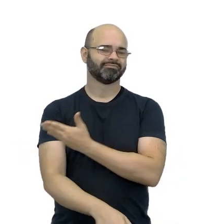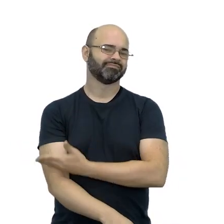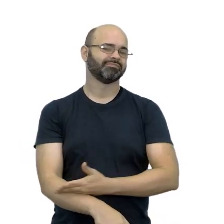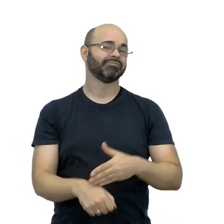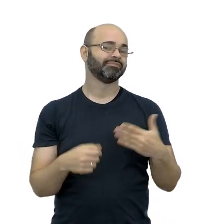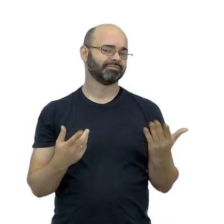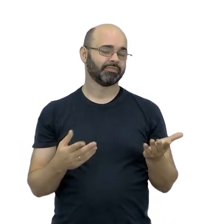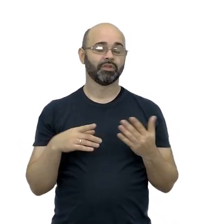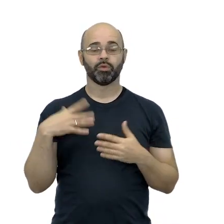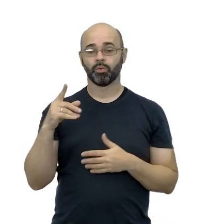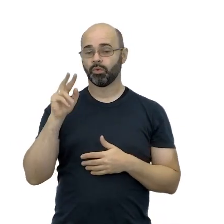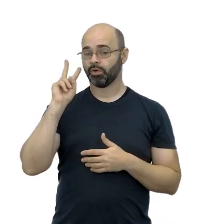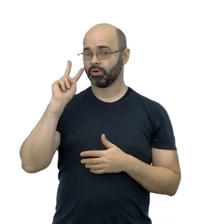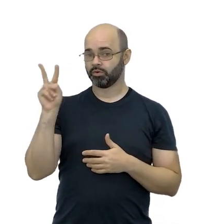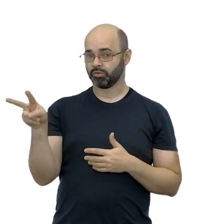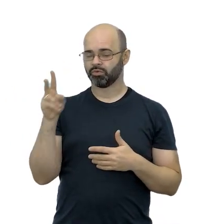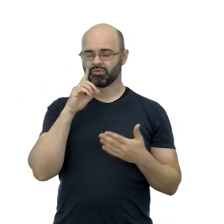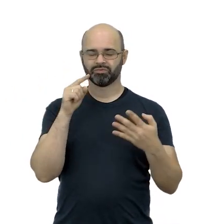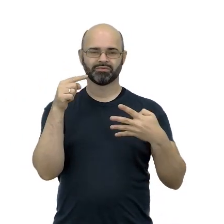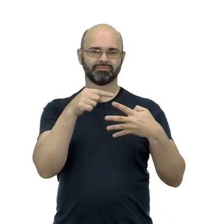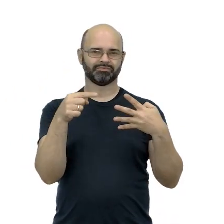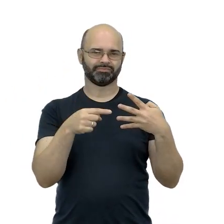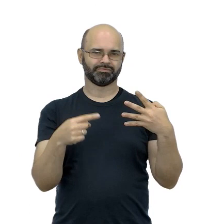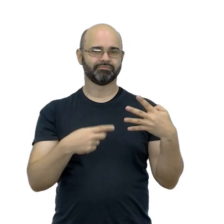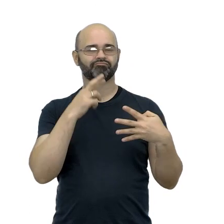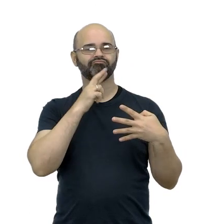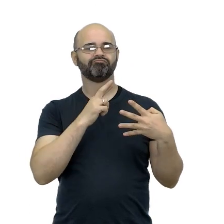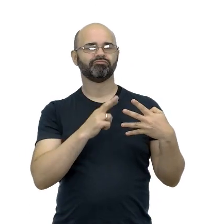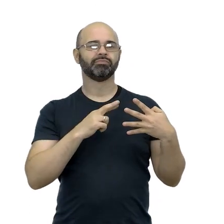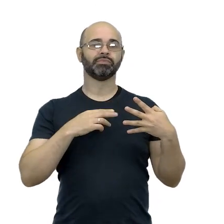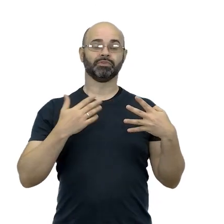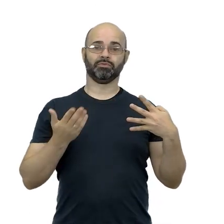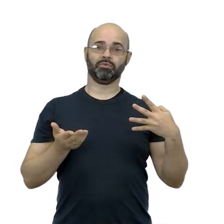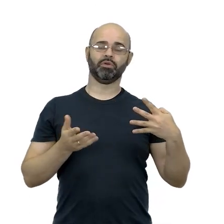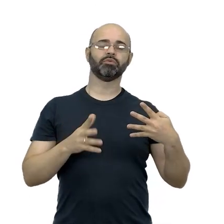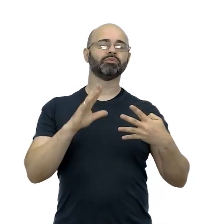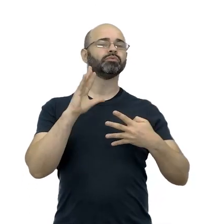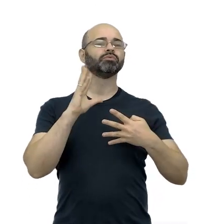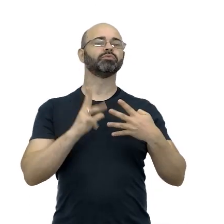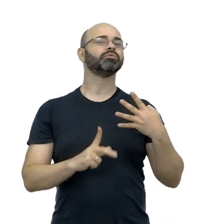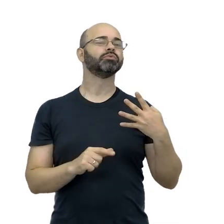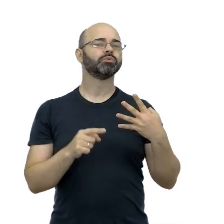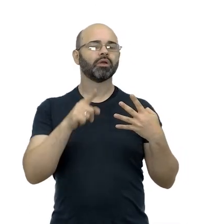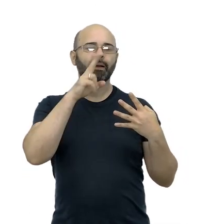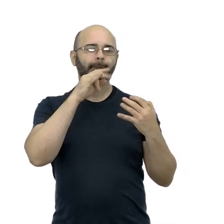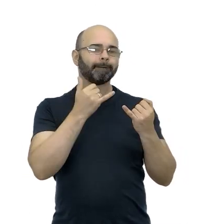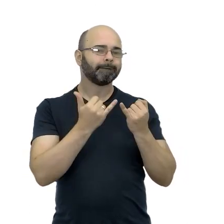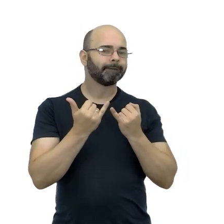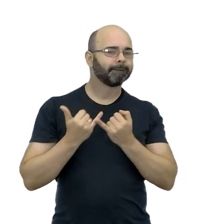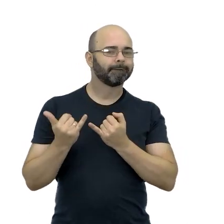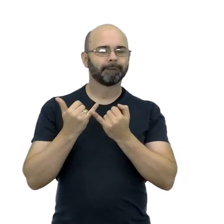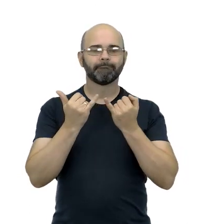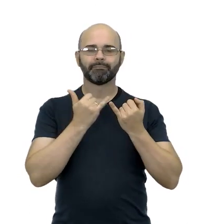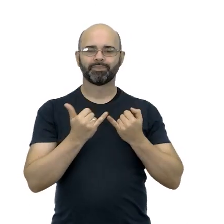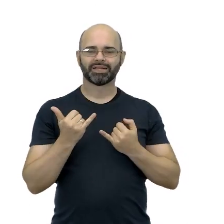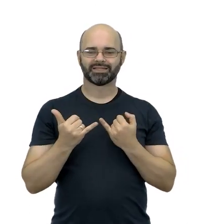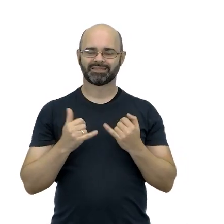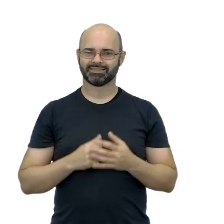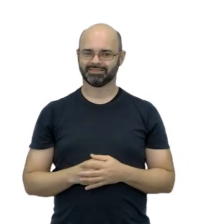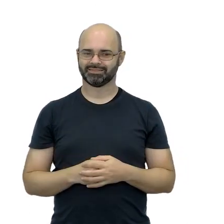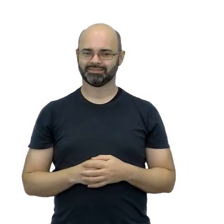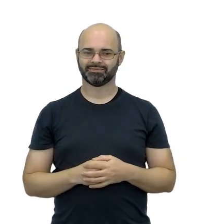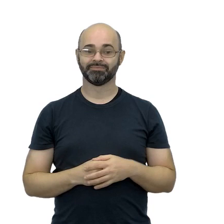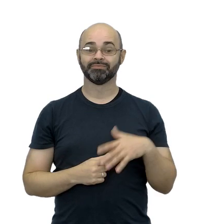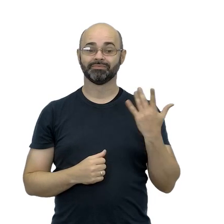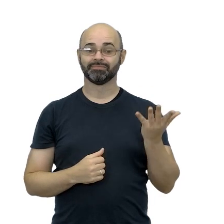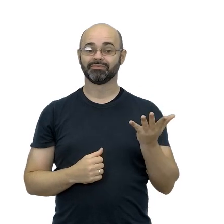observar, quando a gente vê as alternativas que tem, são todas alternativas o quê? Muito parecidas com elas. Então o que o aluno